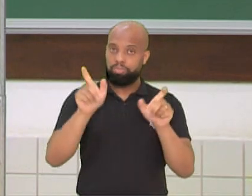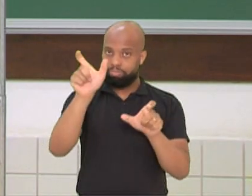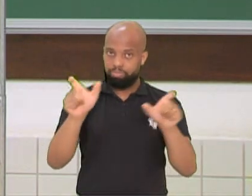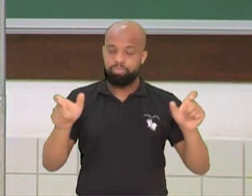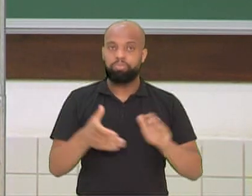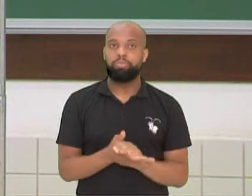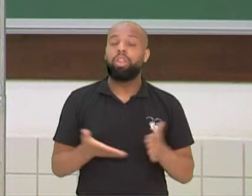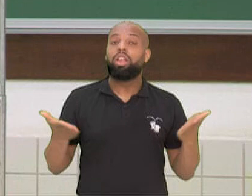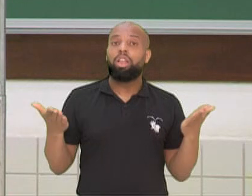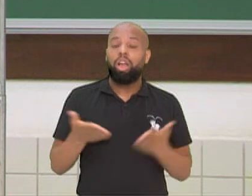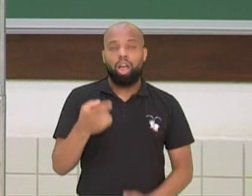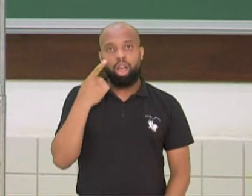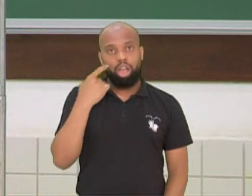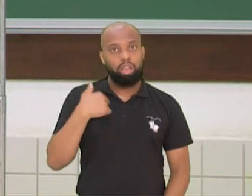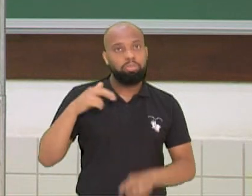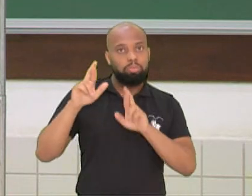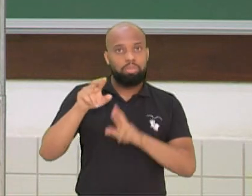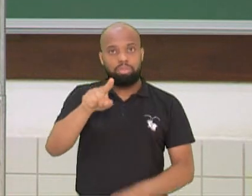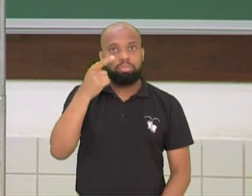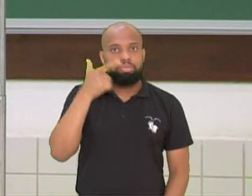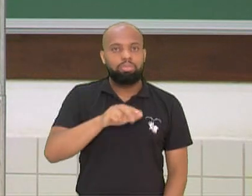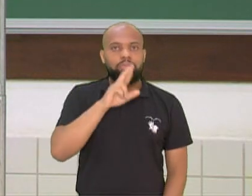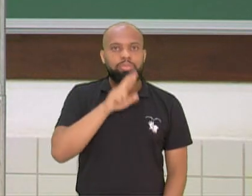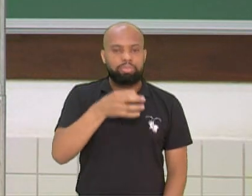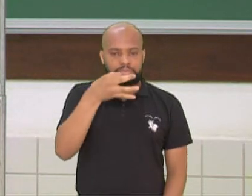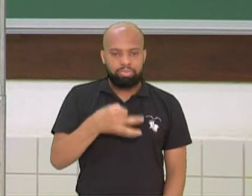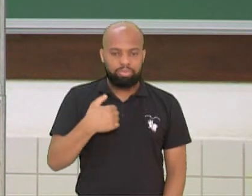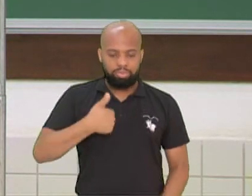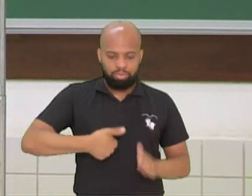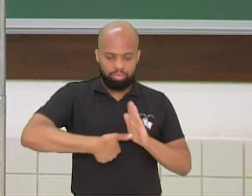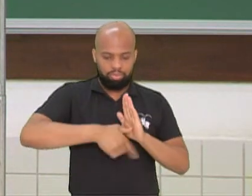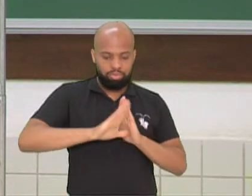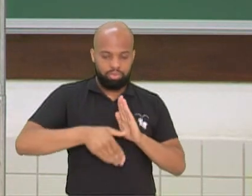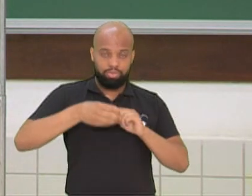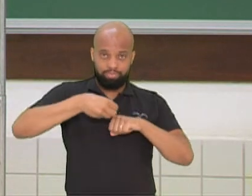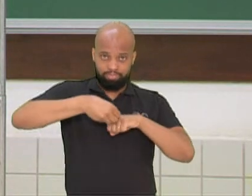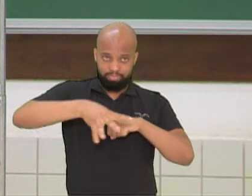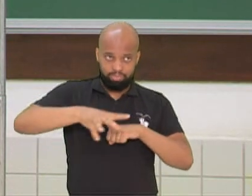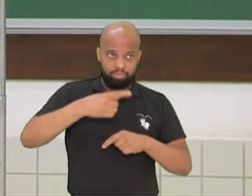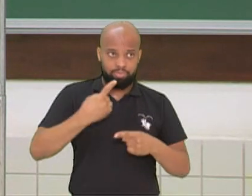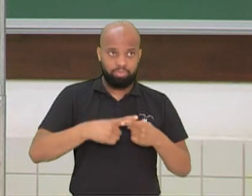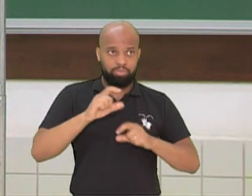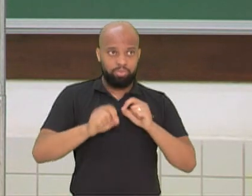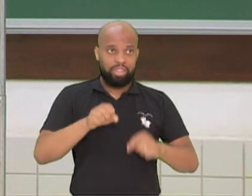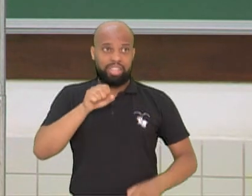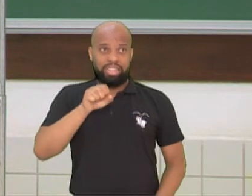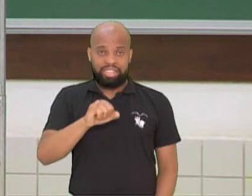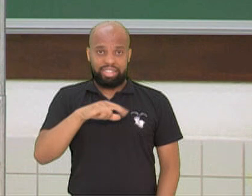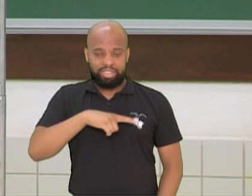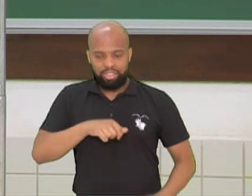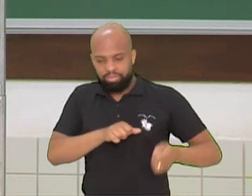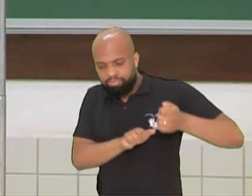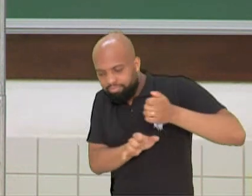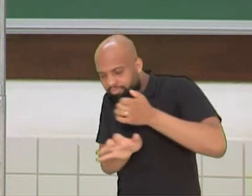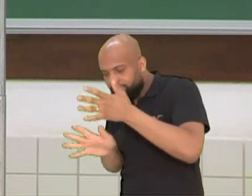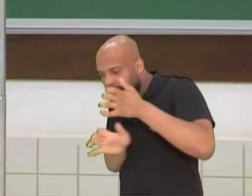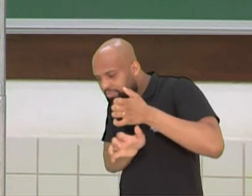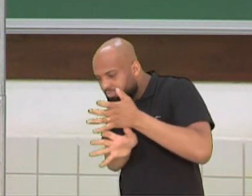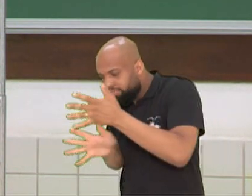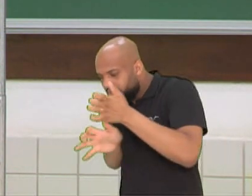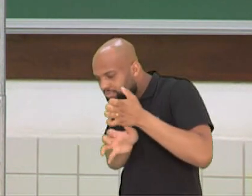Ok. Então, ó, espero que você tenha acertado, porque o tio aqui falou. O que o tio falou? Que as linhas de campo têm que